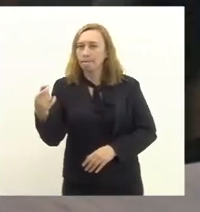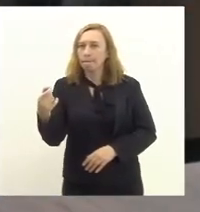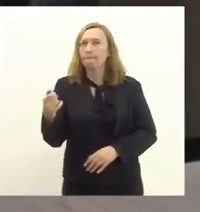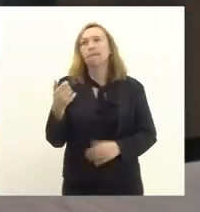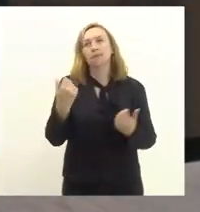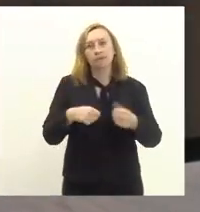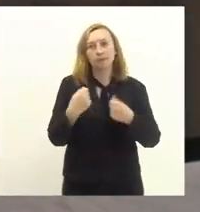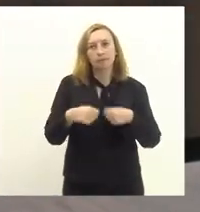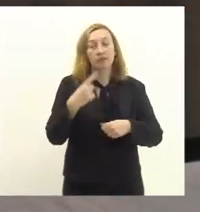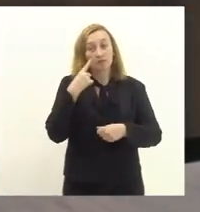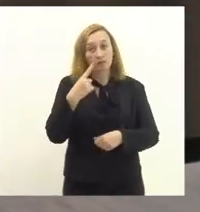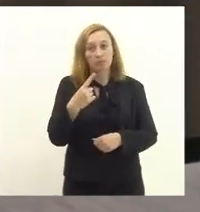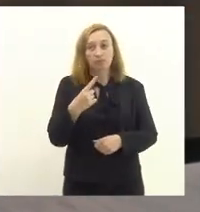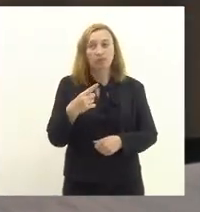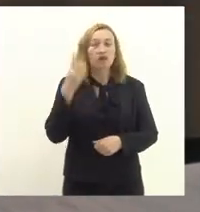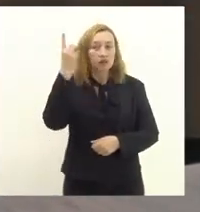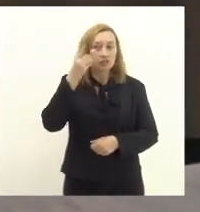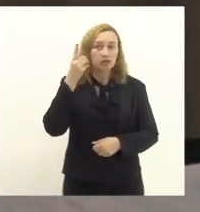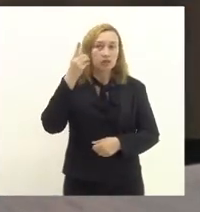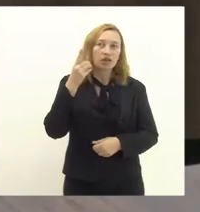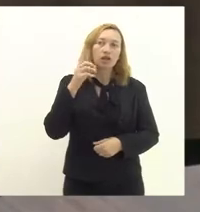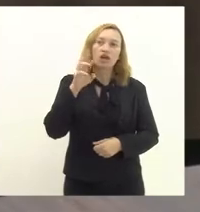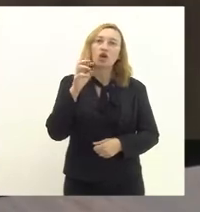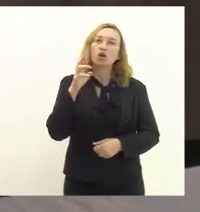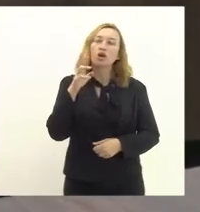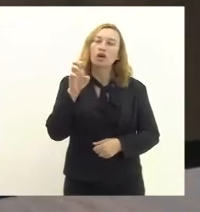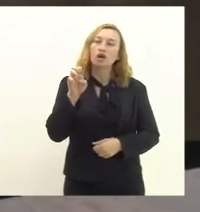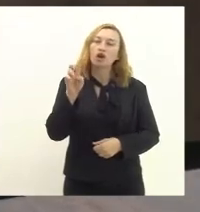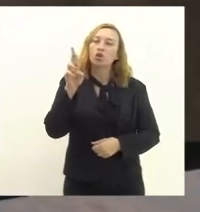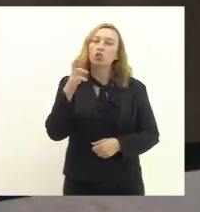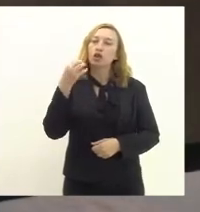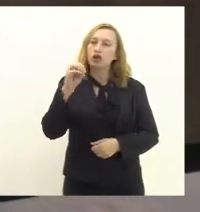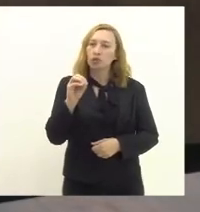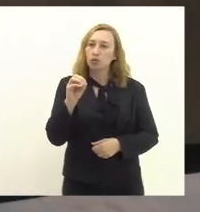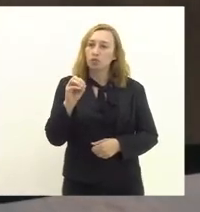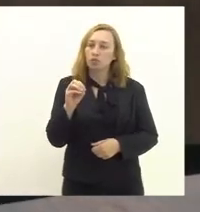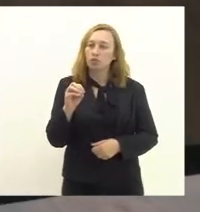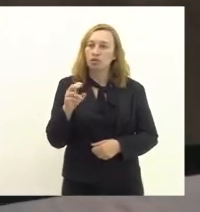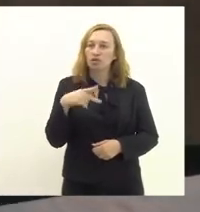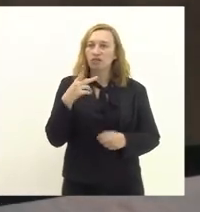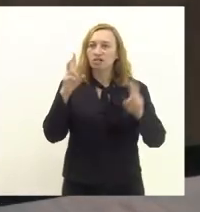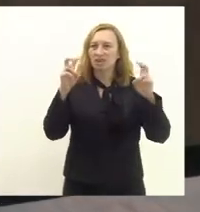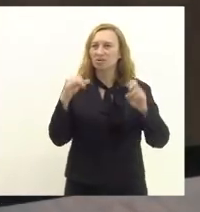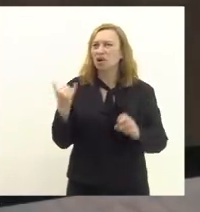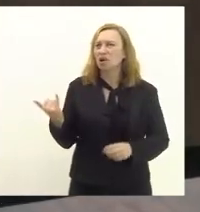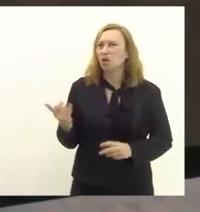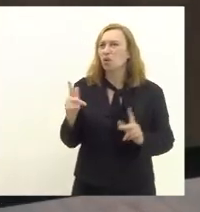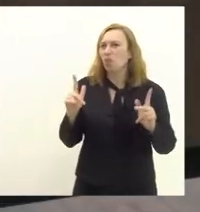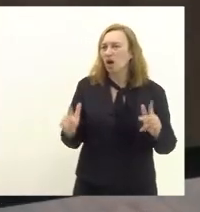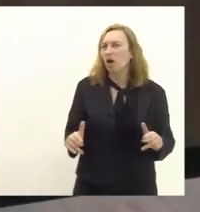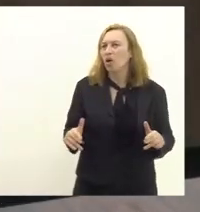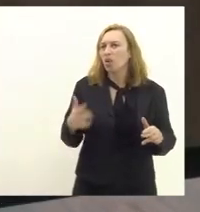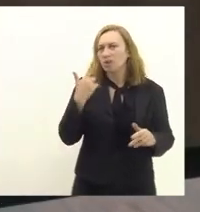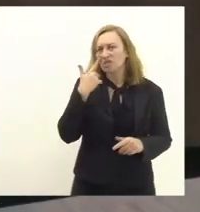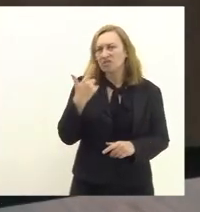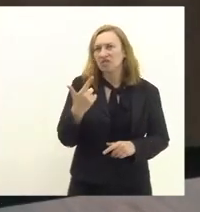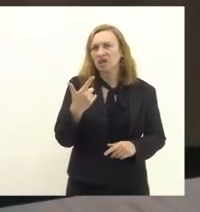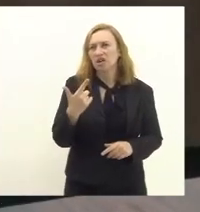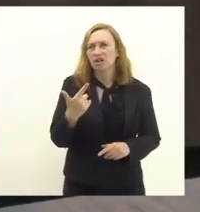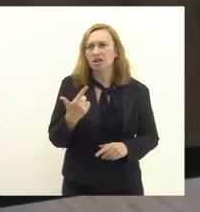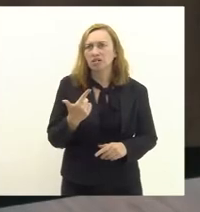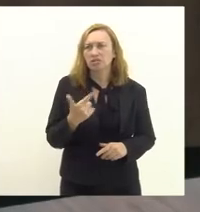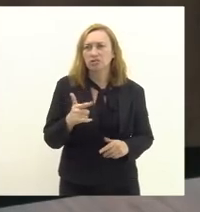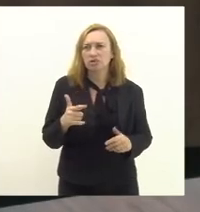Precisamos fazer uma, que é do deputado Eurico Júnior, que trata do mesmo tema. Precisamos dar uma olhada para não haver